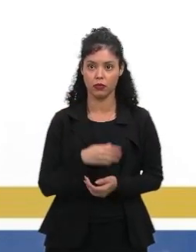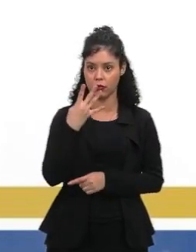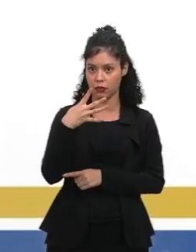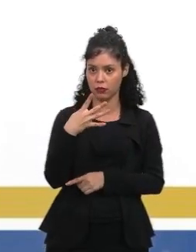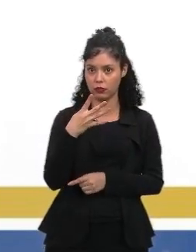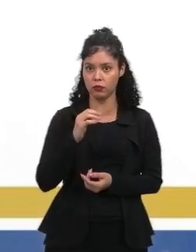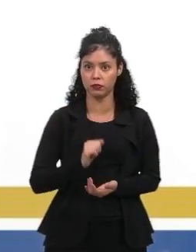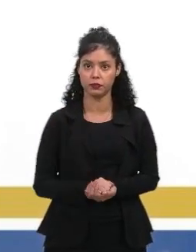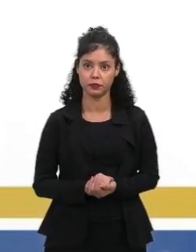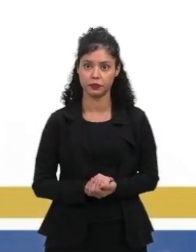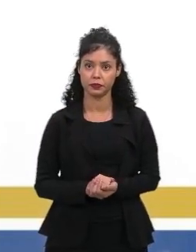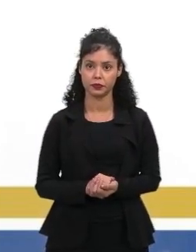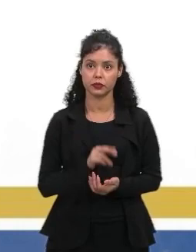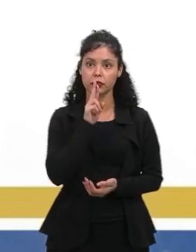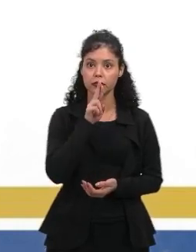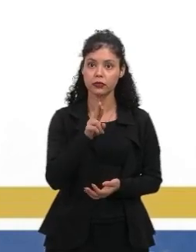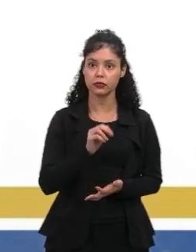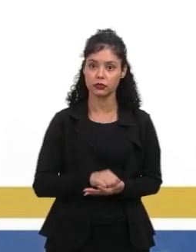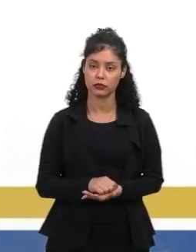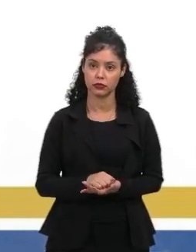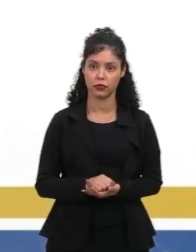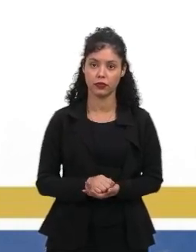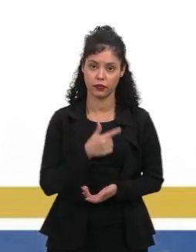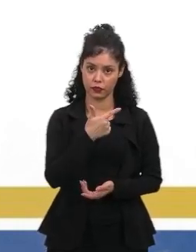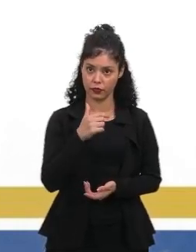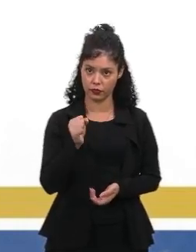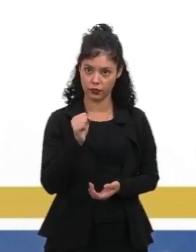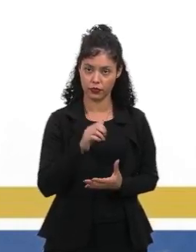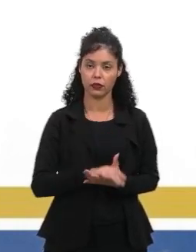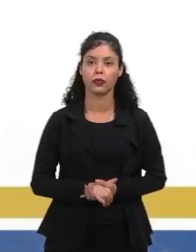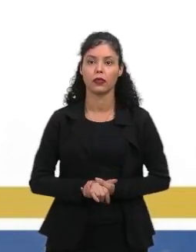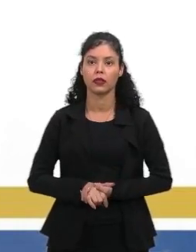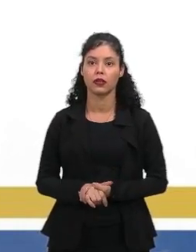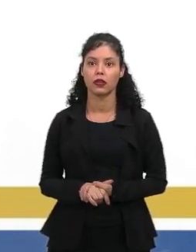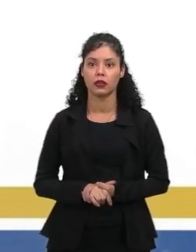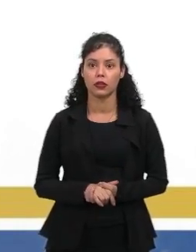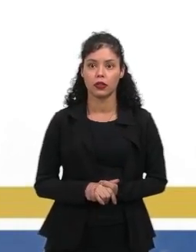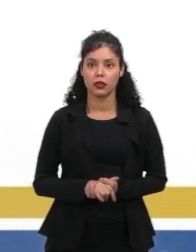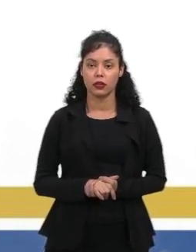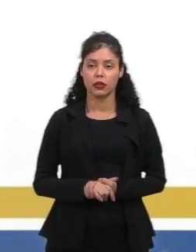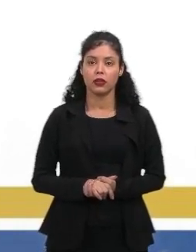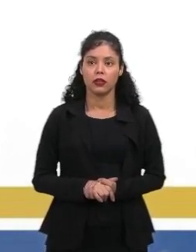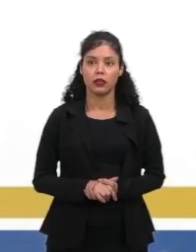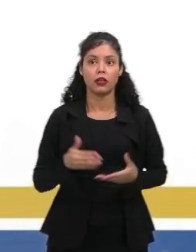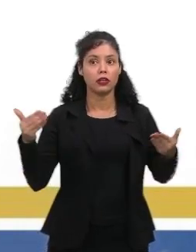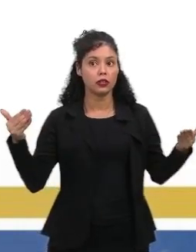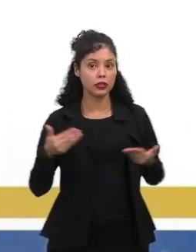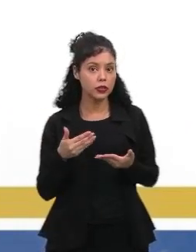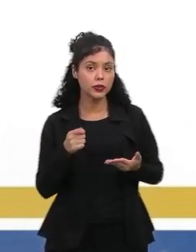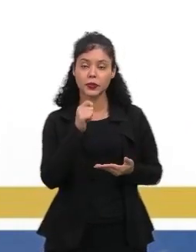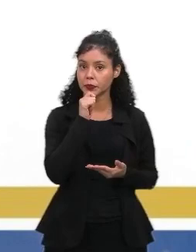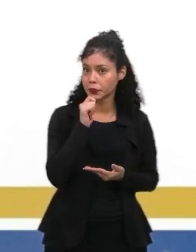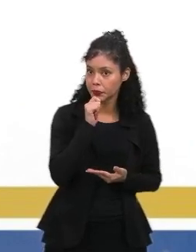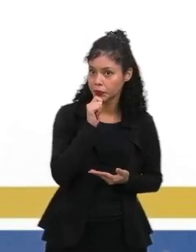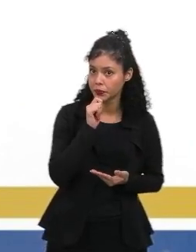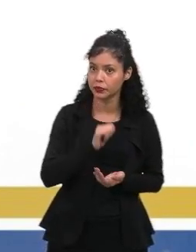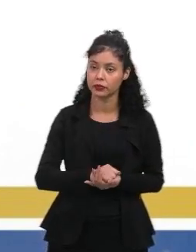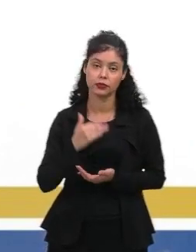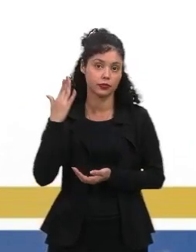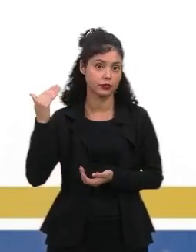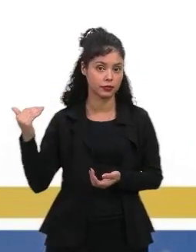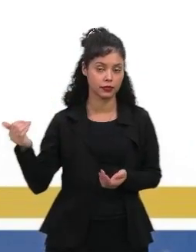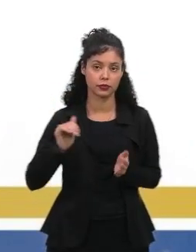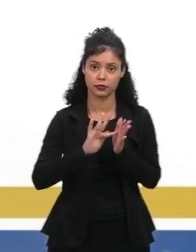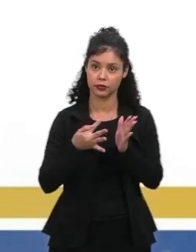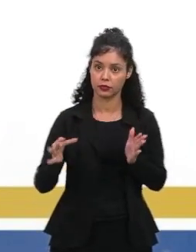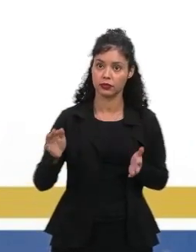mais 24, que vai me resultar em 28. Ok? Então, agora vamos para a nossa